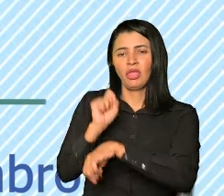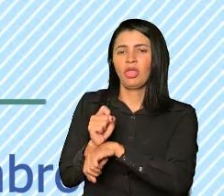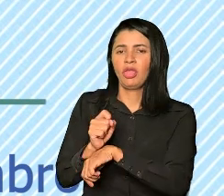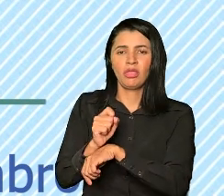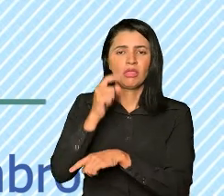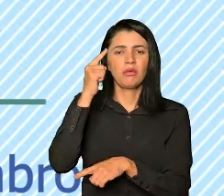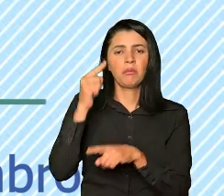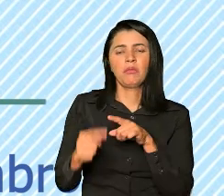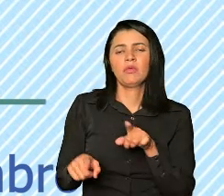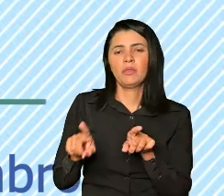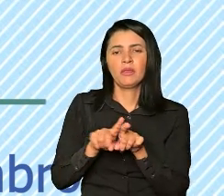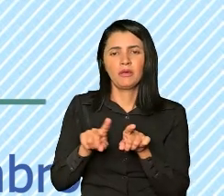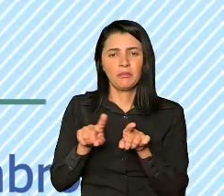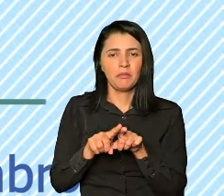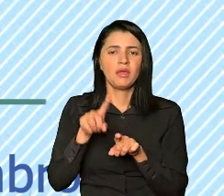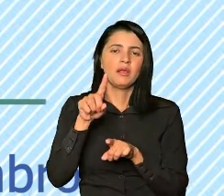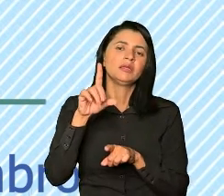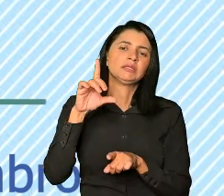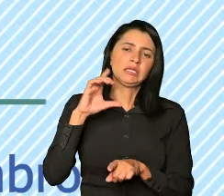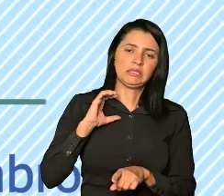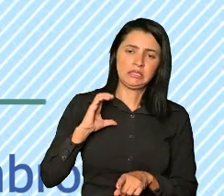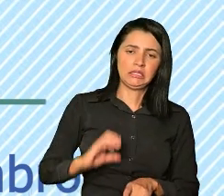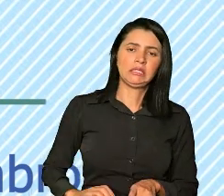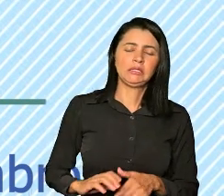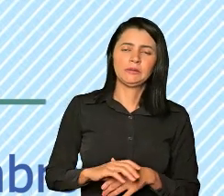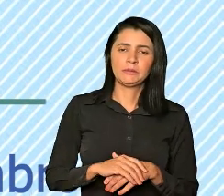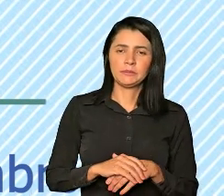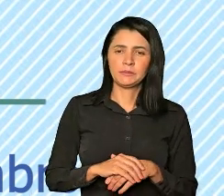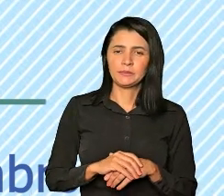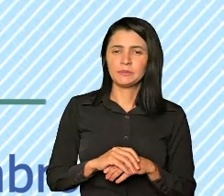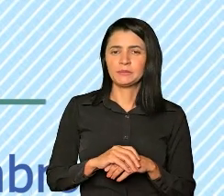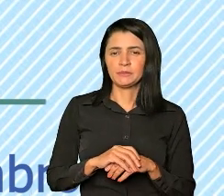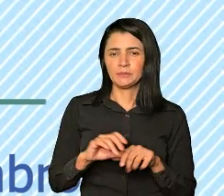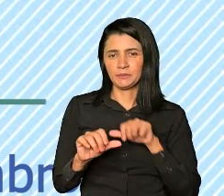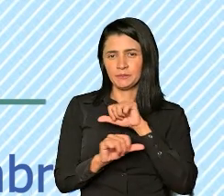também do Estatuto da Cidadania. Pode passar, por favor.